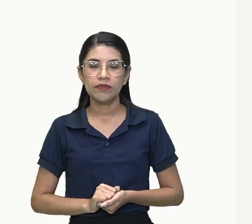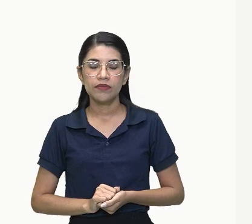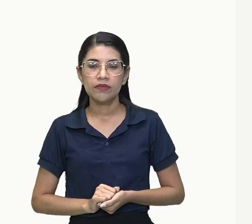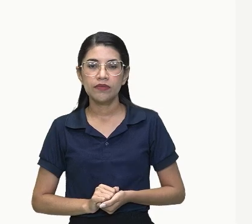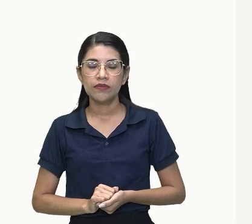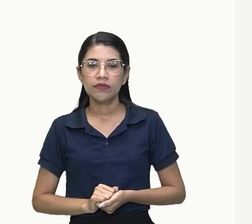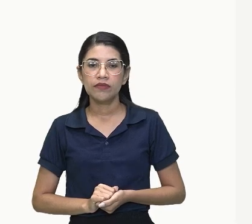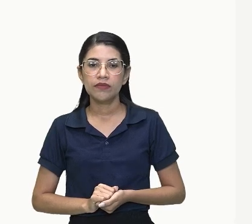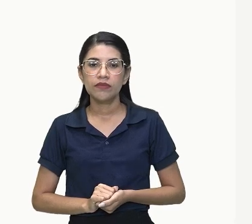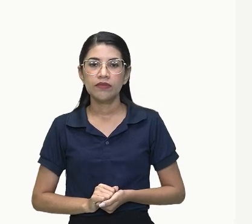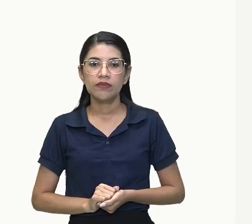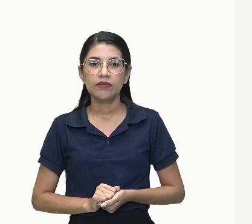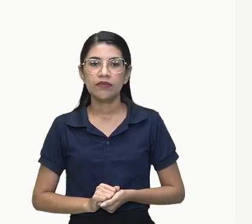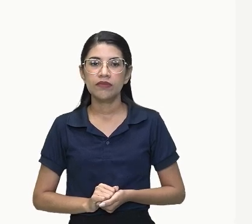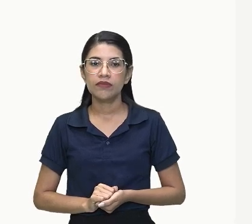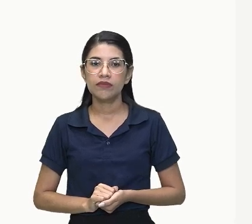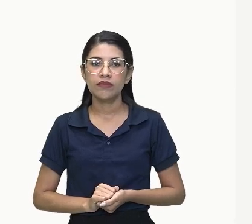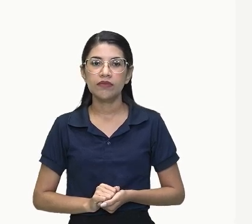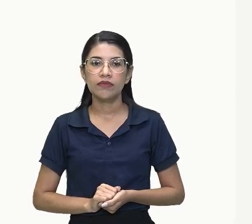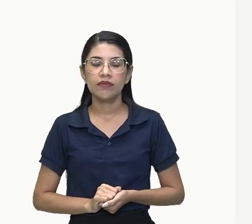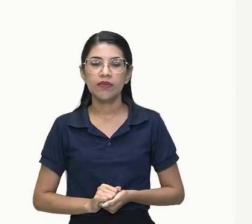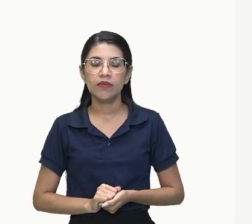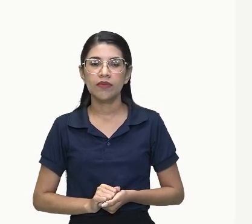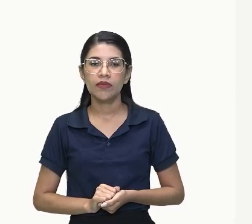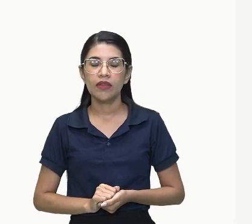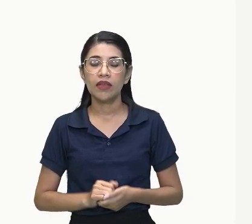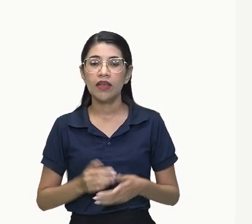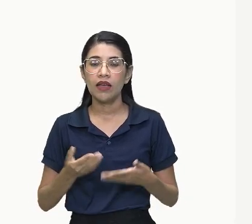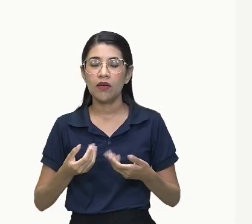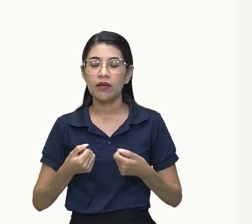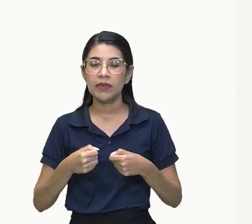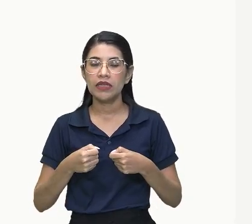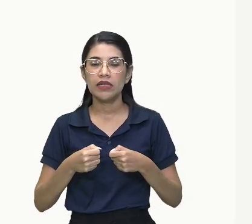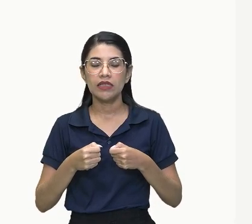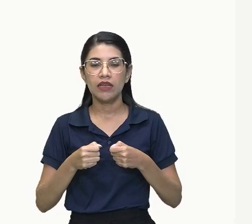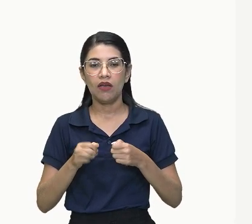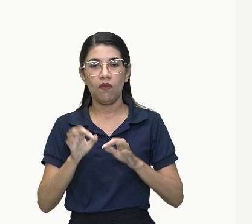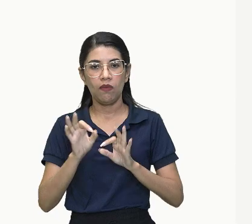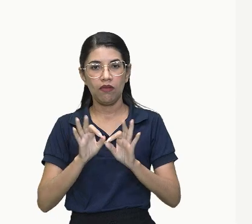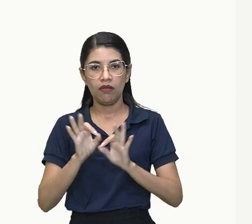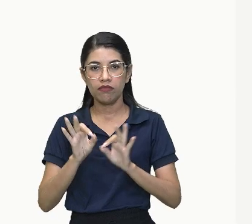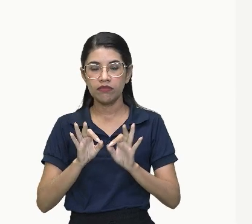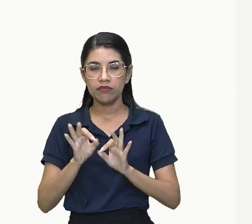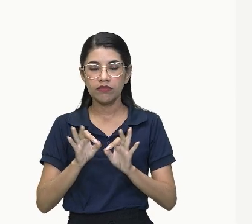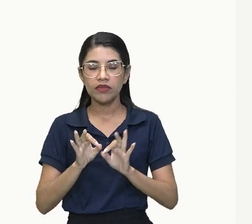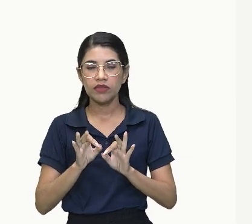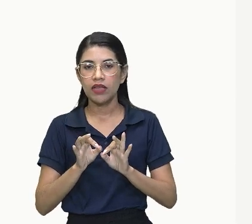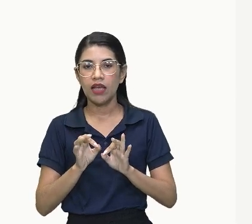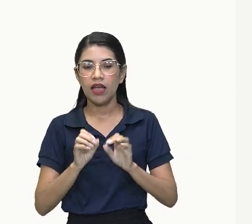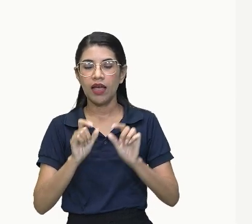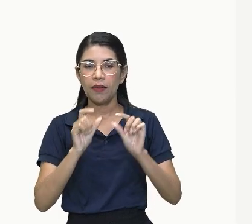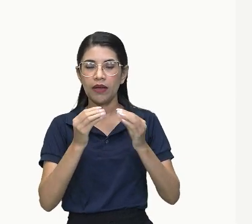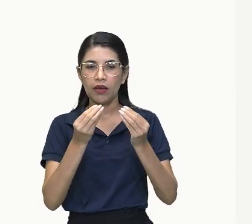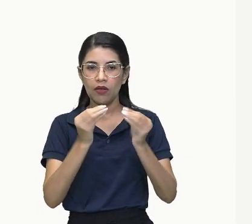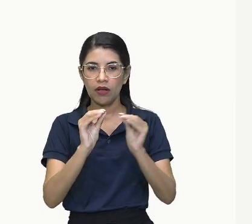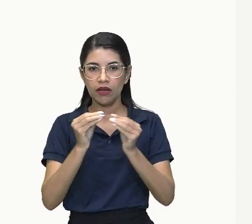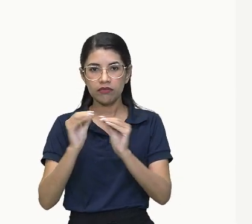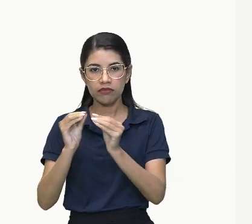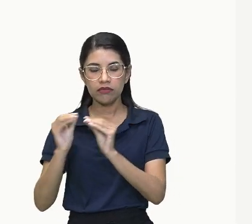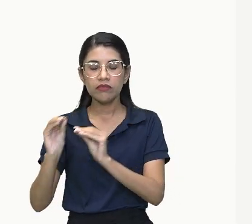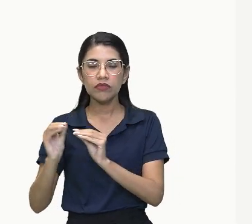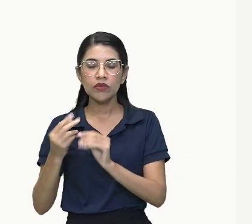Por quê? Eu fiz isso porque a gente vai criar um espaço para poder escrever, tá,